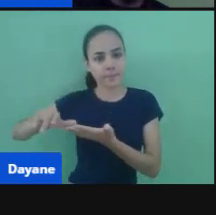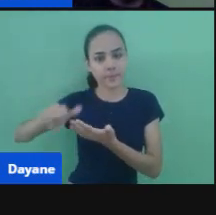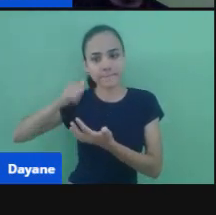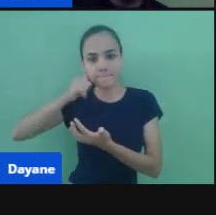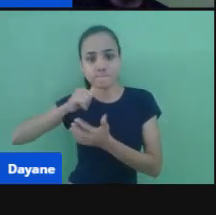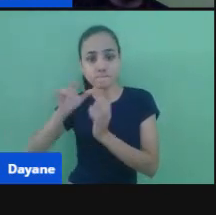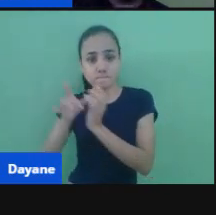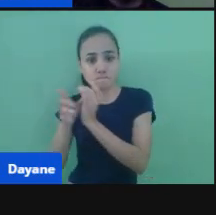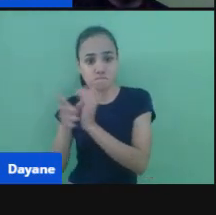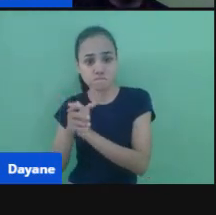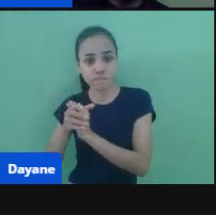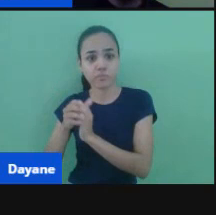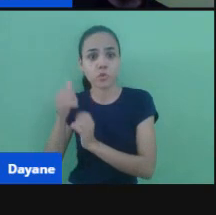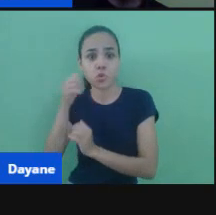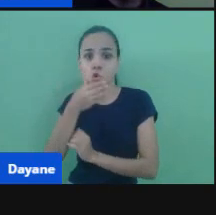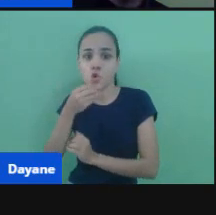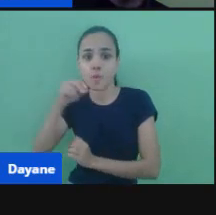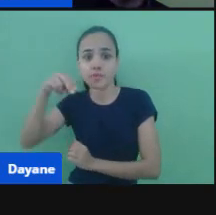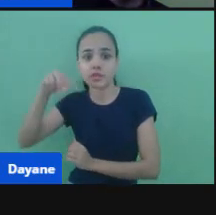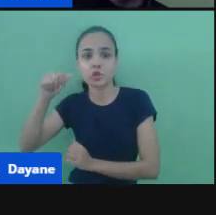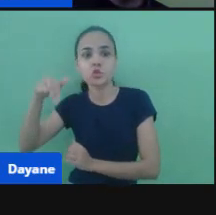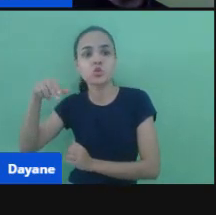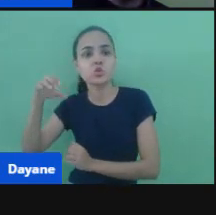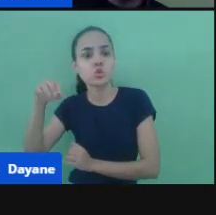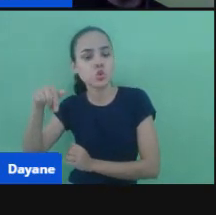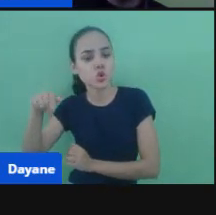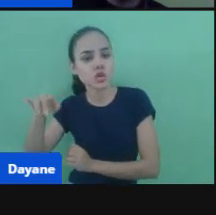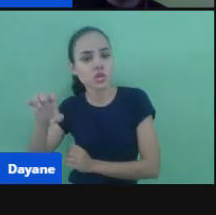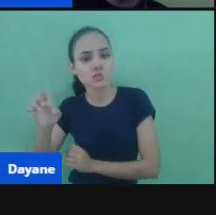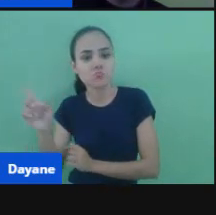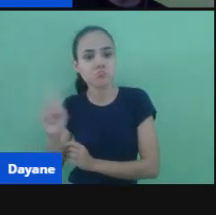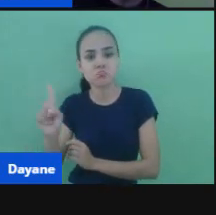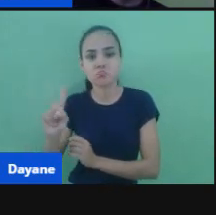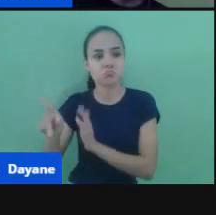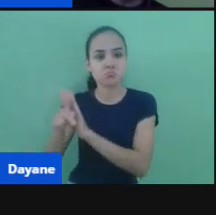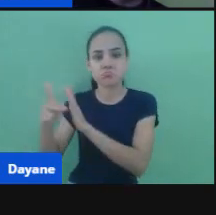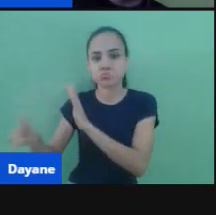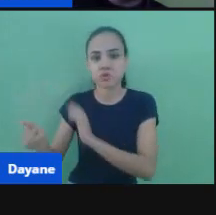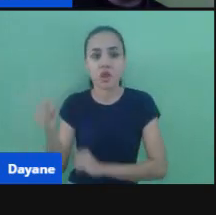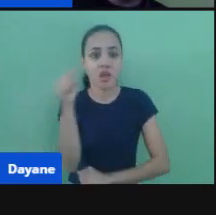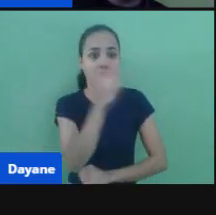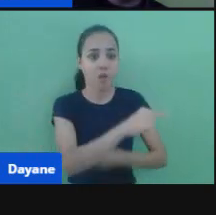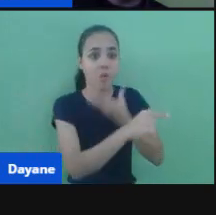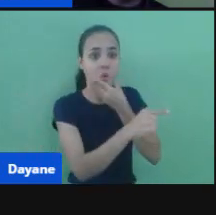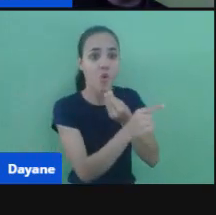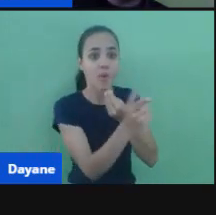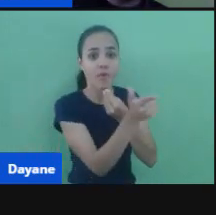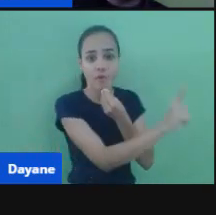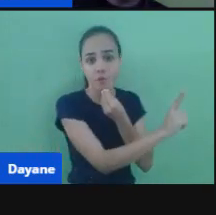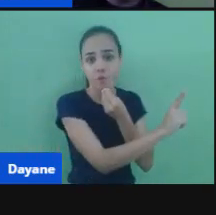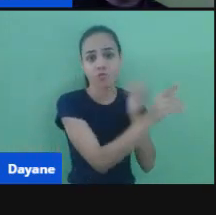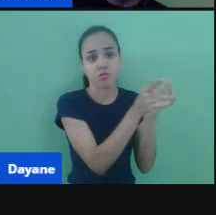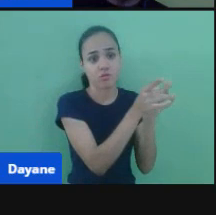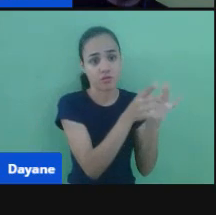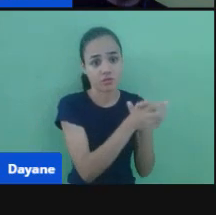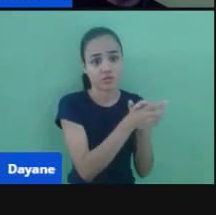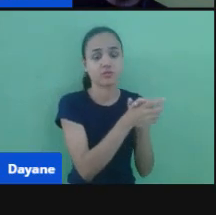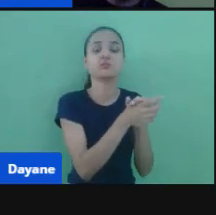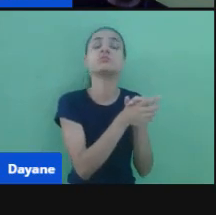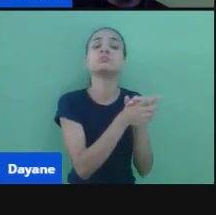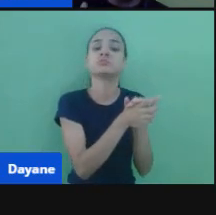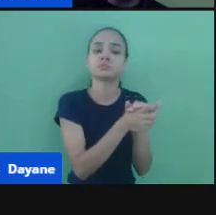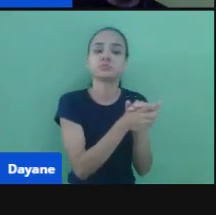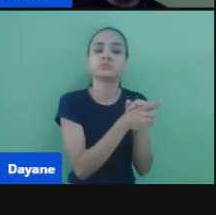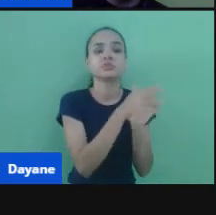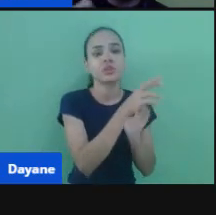era a namorada do Flaherty. Ele encenou, por exemplo, o modo de caçar dos esquimós, que eles